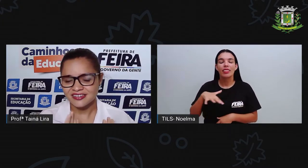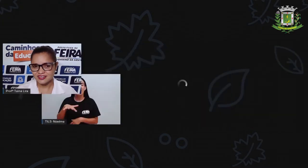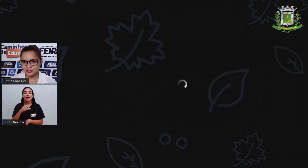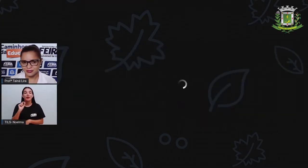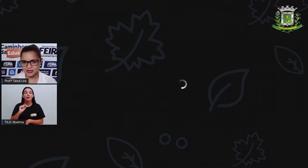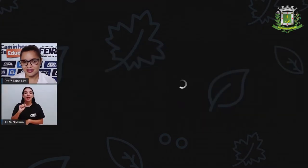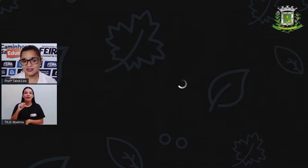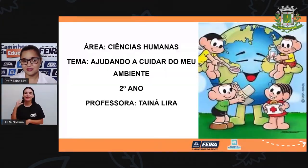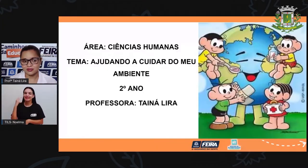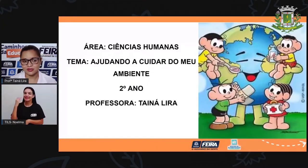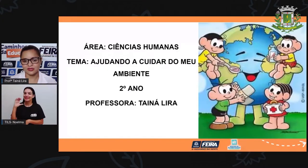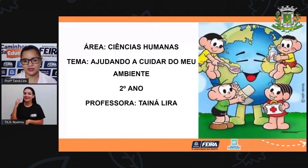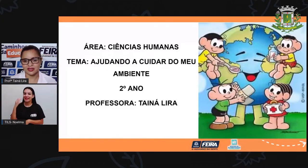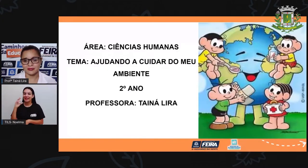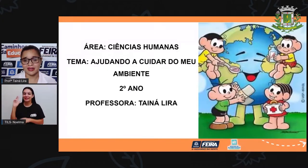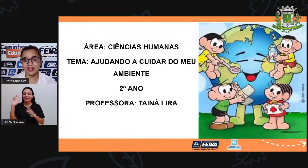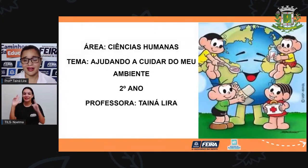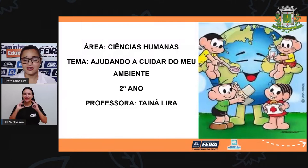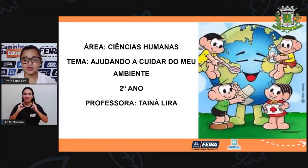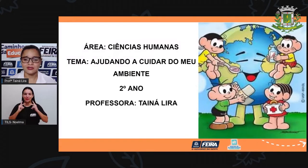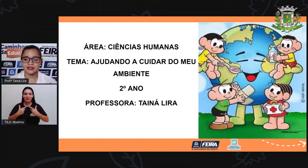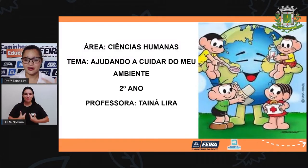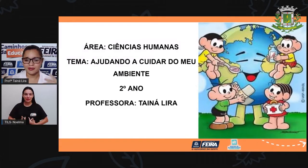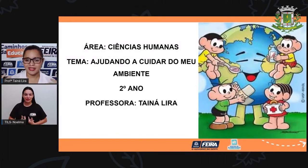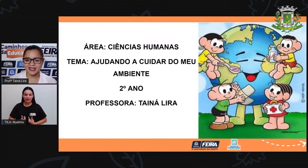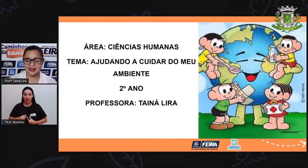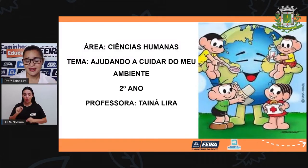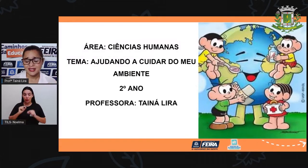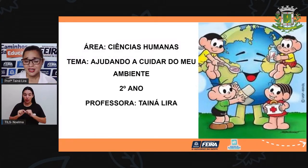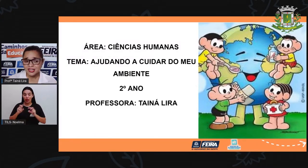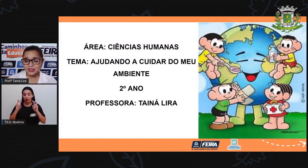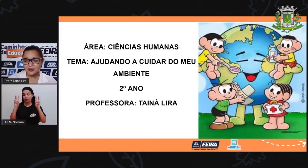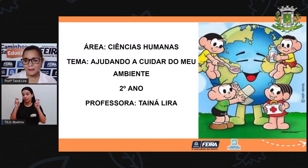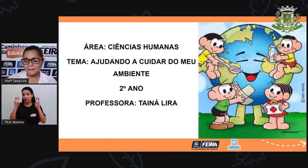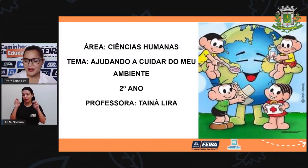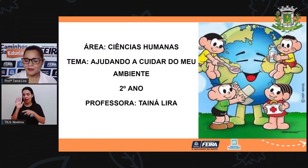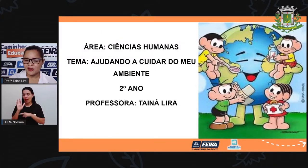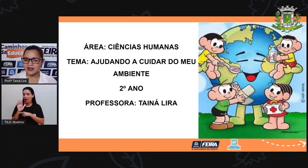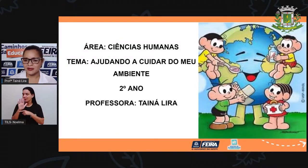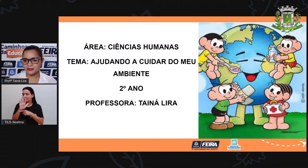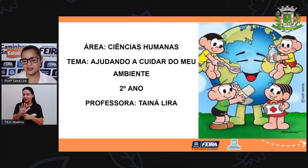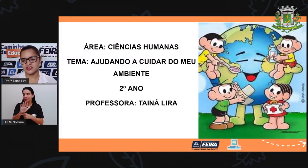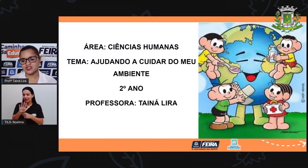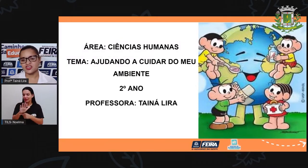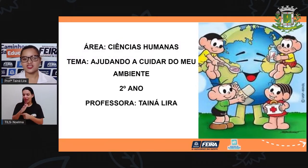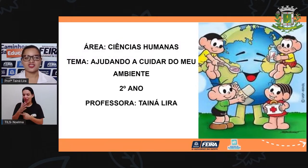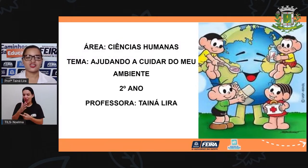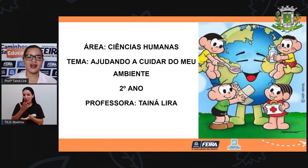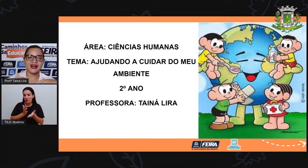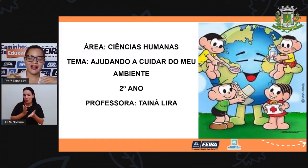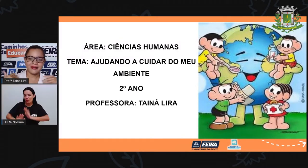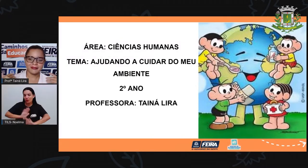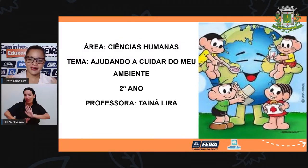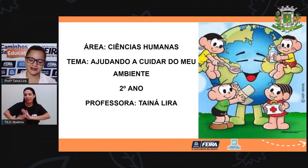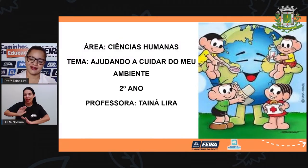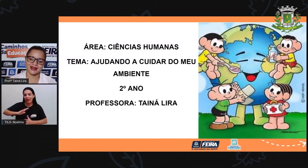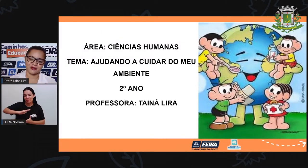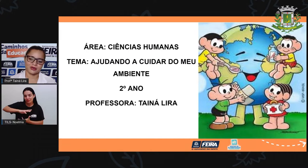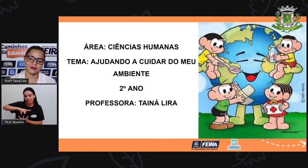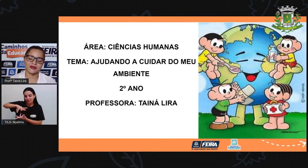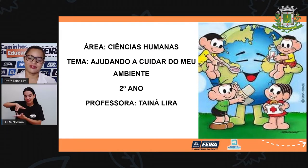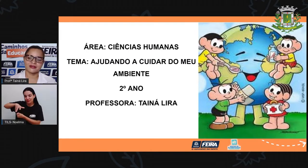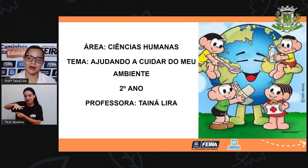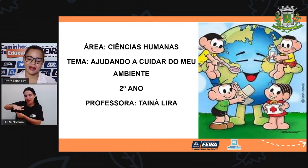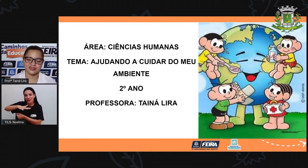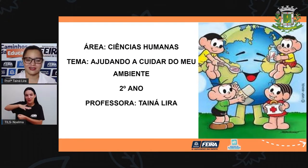de Ciências Humanas e o nosso tema é Ajudando a Cuidar do Meu Ambiente. A gente já abre aí a